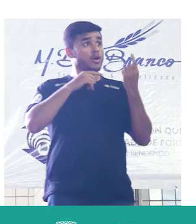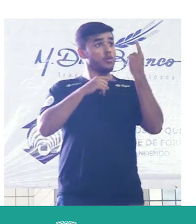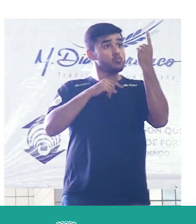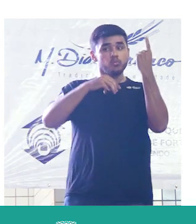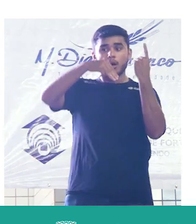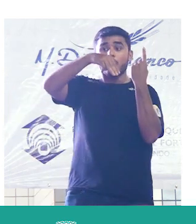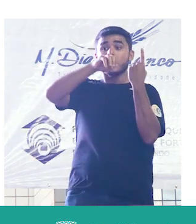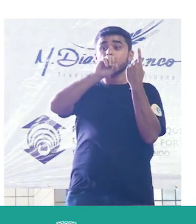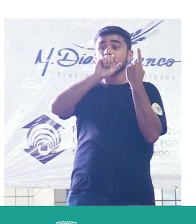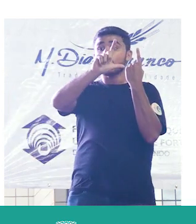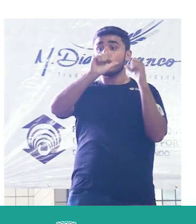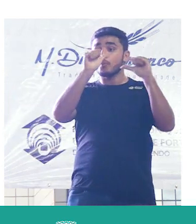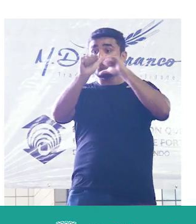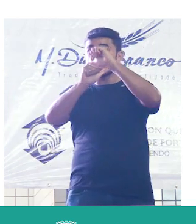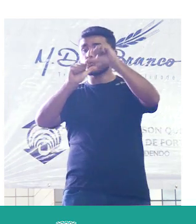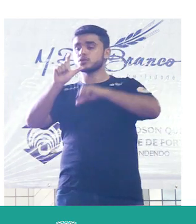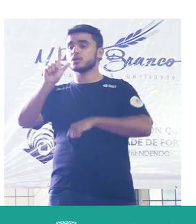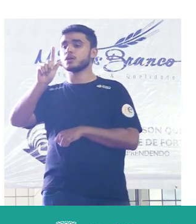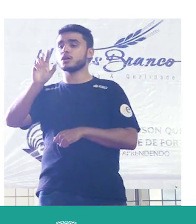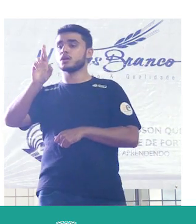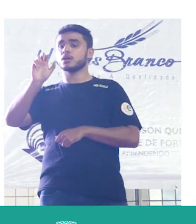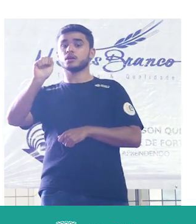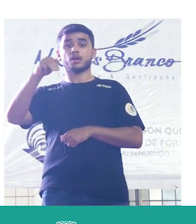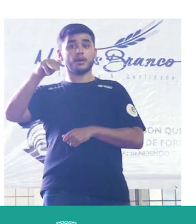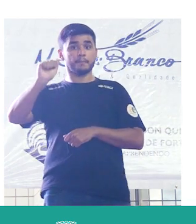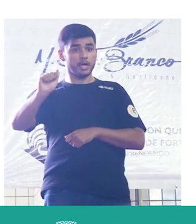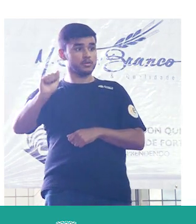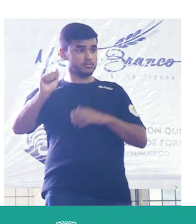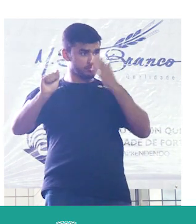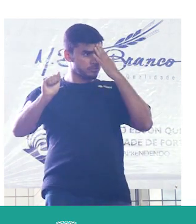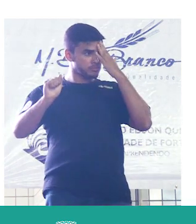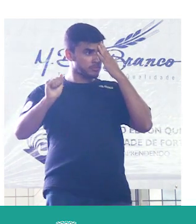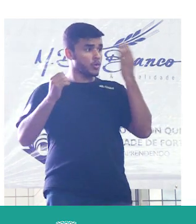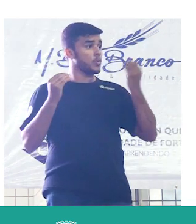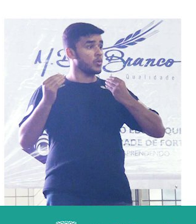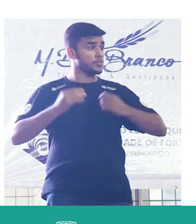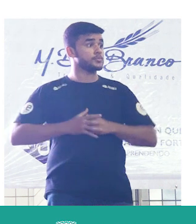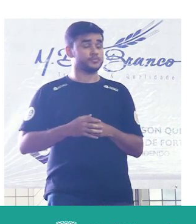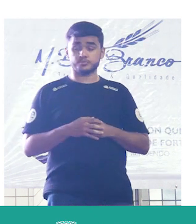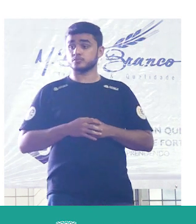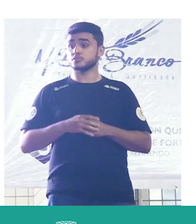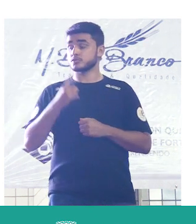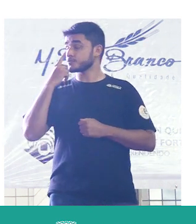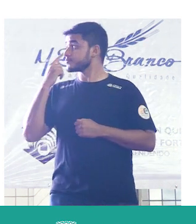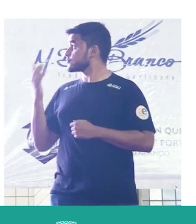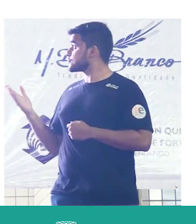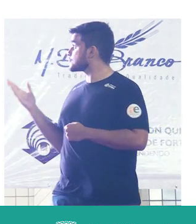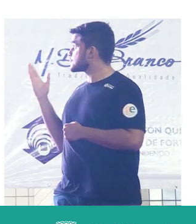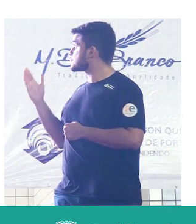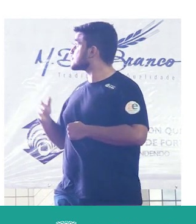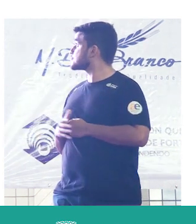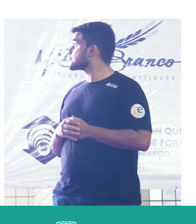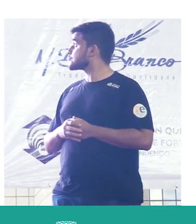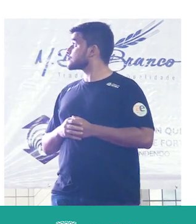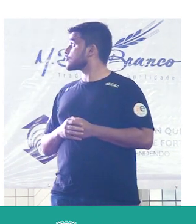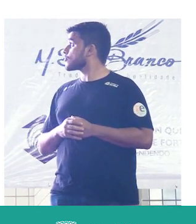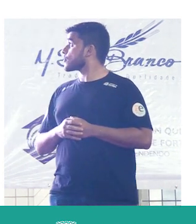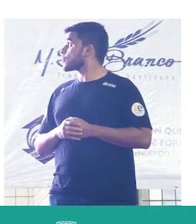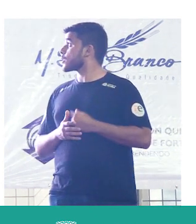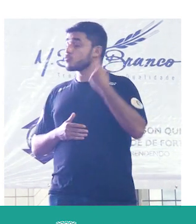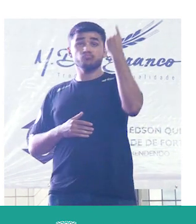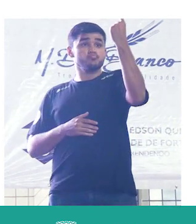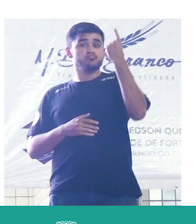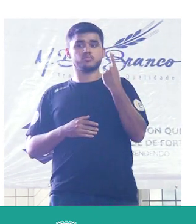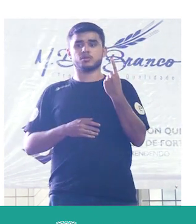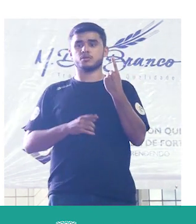você usa a massa molar que ele deu, ó. Massa molar da hidroxiapatita, 1.004 gramas. Como é só 1